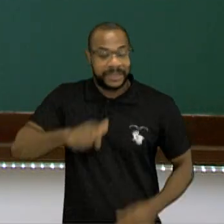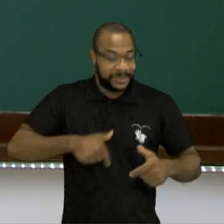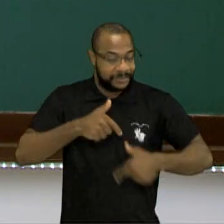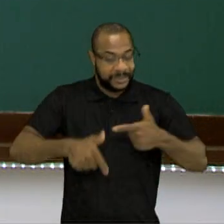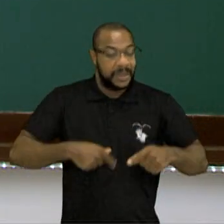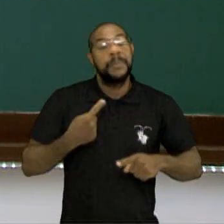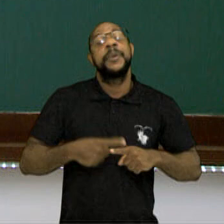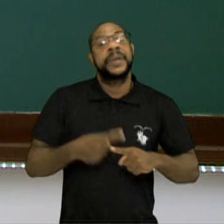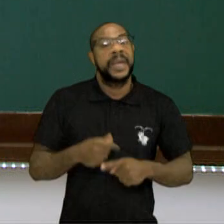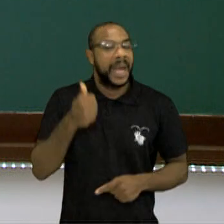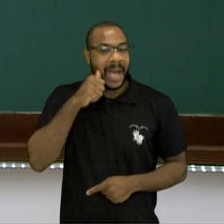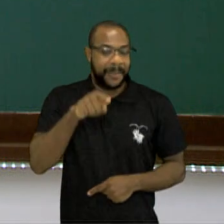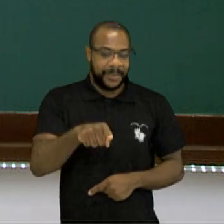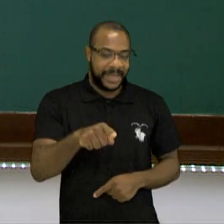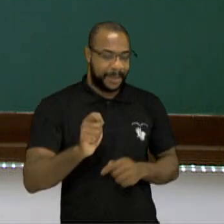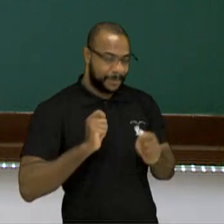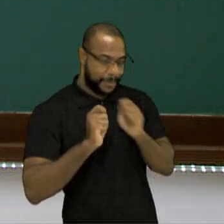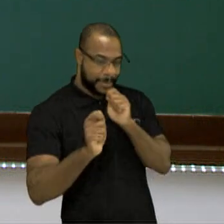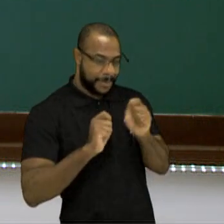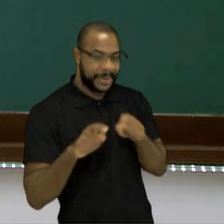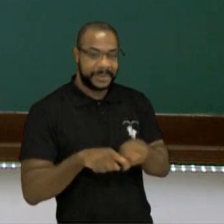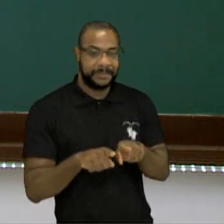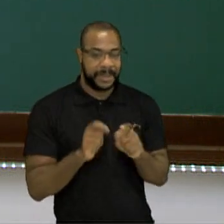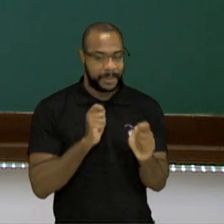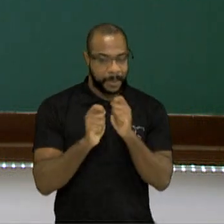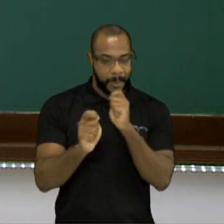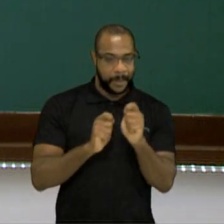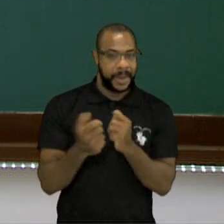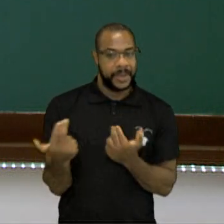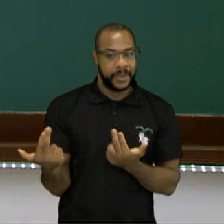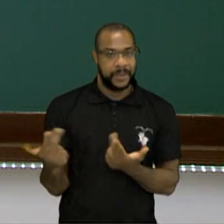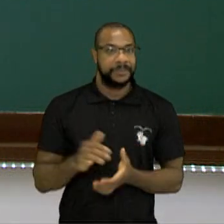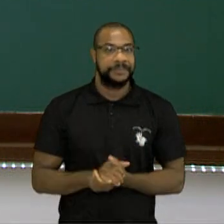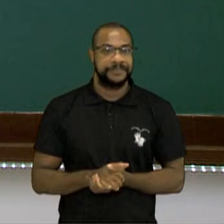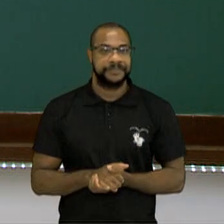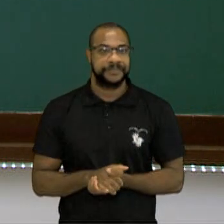foi porque a contratante era uma mulher também.